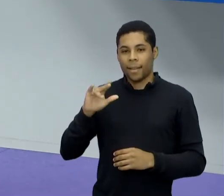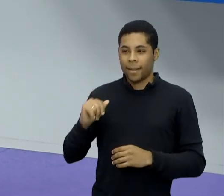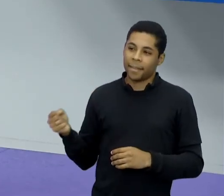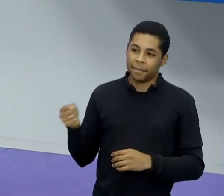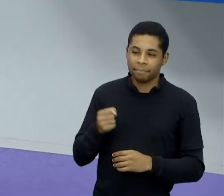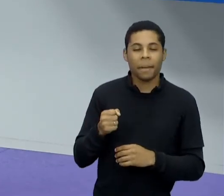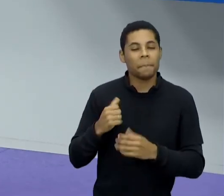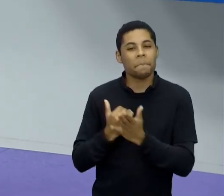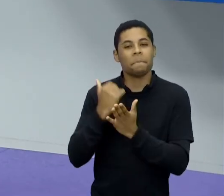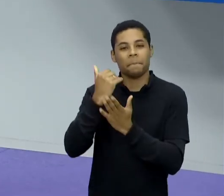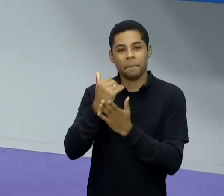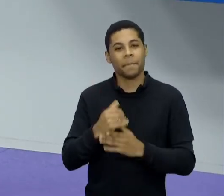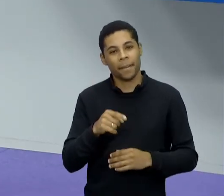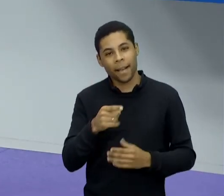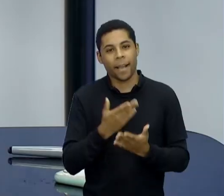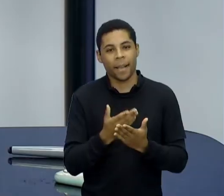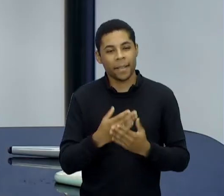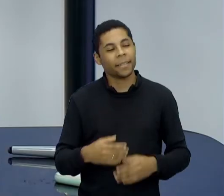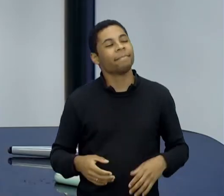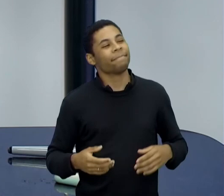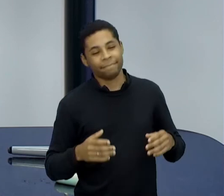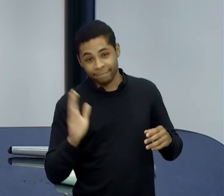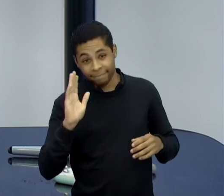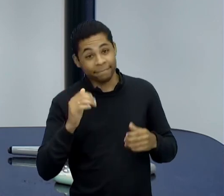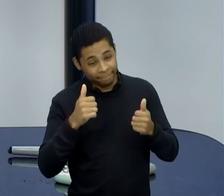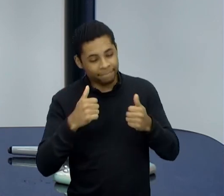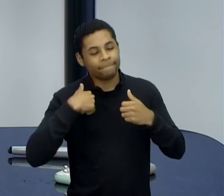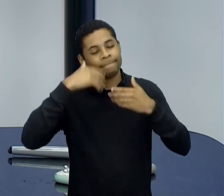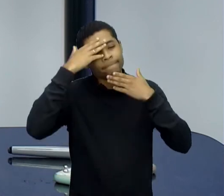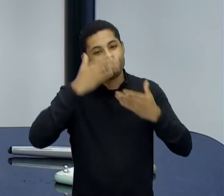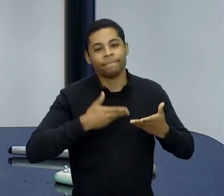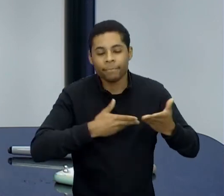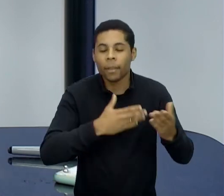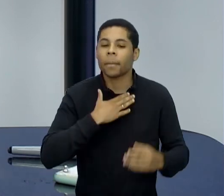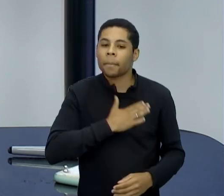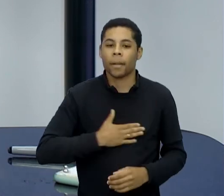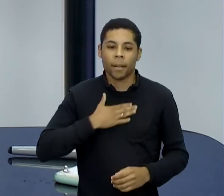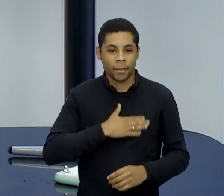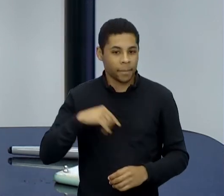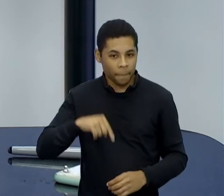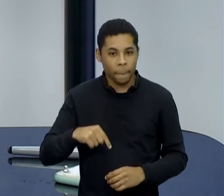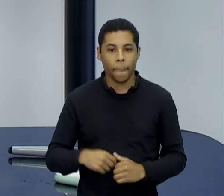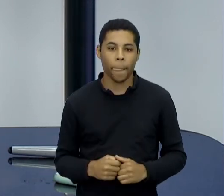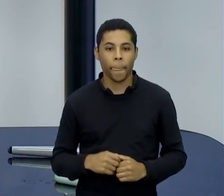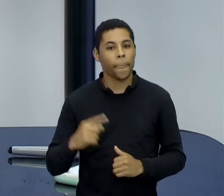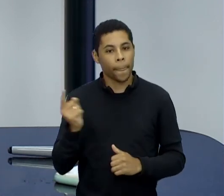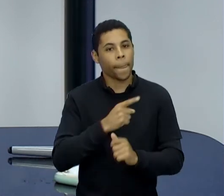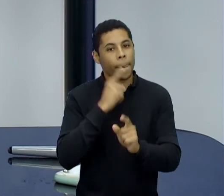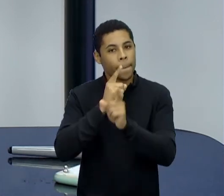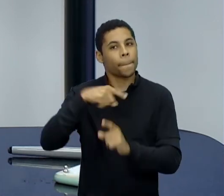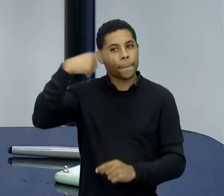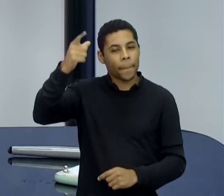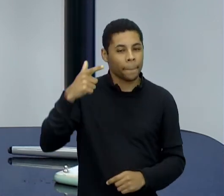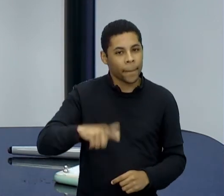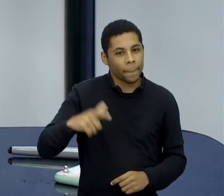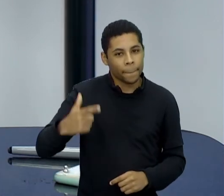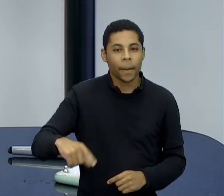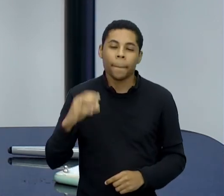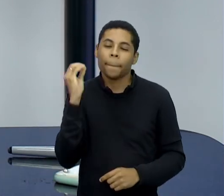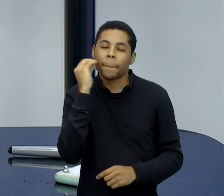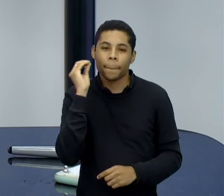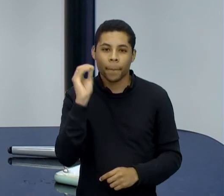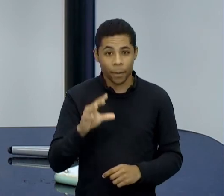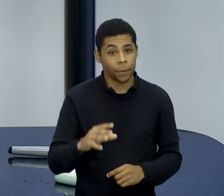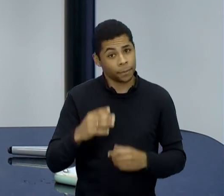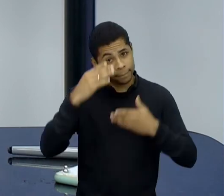enriquecido a aula. Manda um tchau para a galera, professora. Eu agradeço o convite, um prazer estar aqui e a gente se vê aí mais vezes. Um beijo e